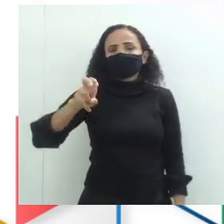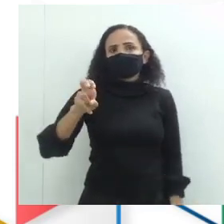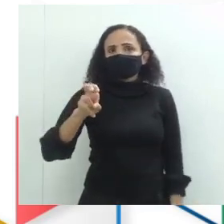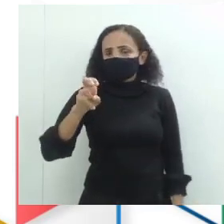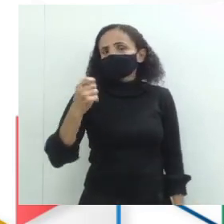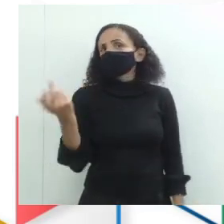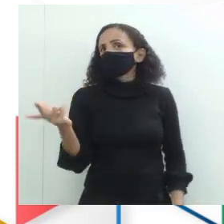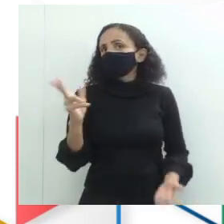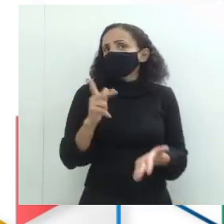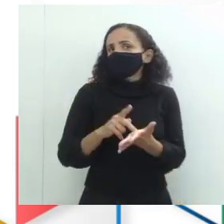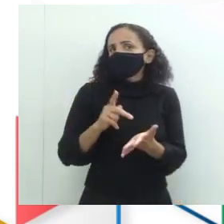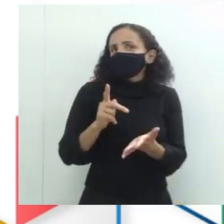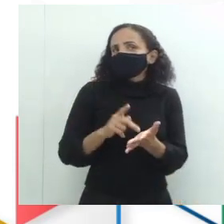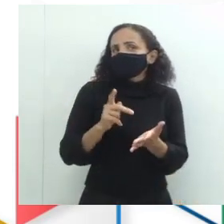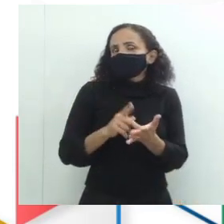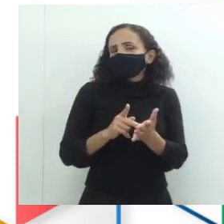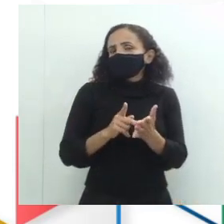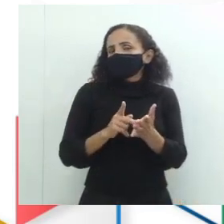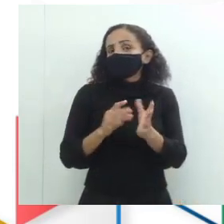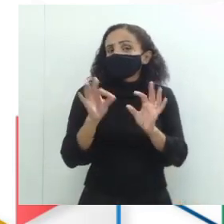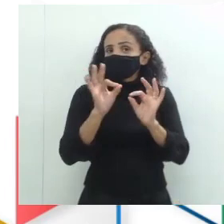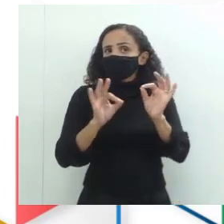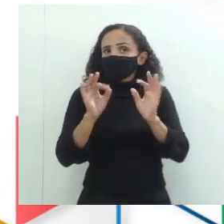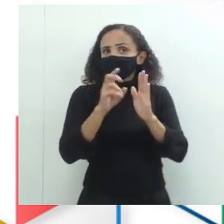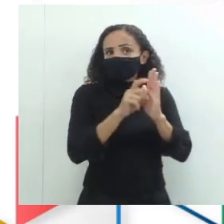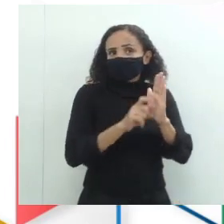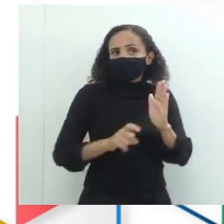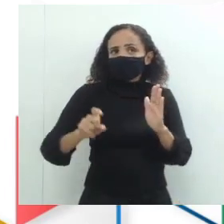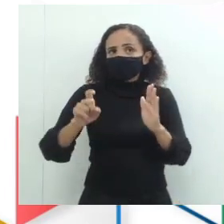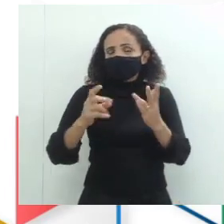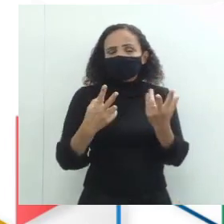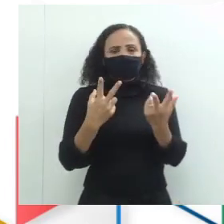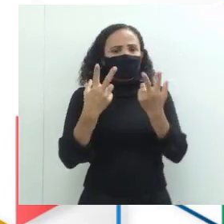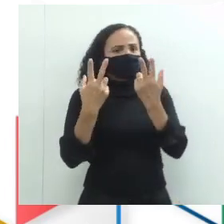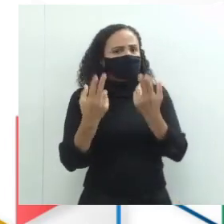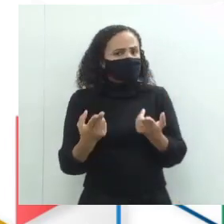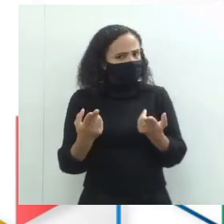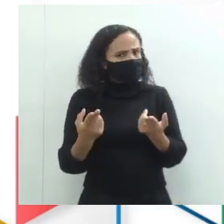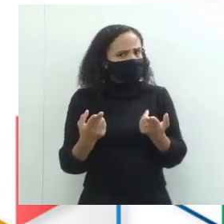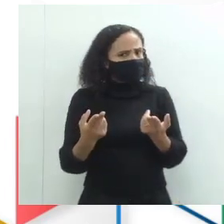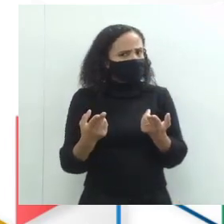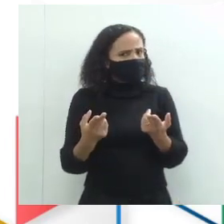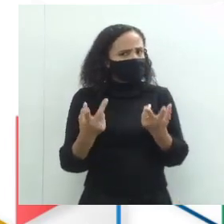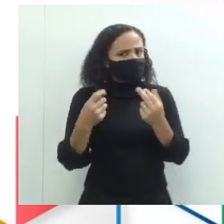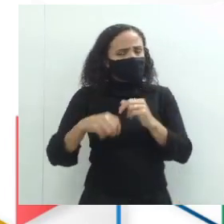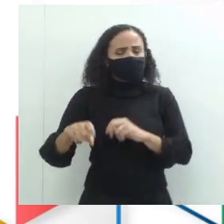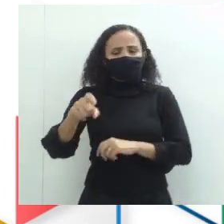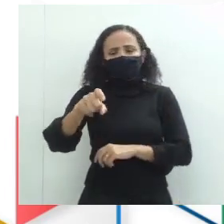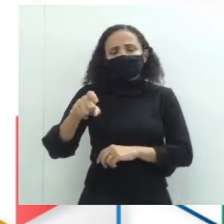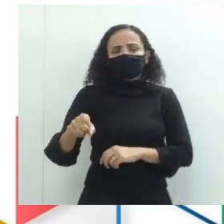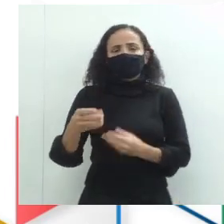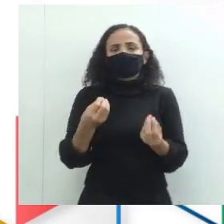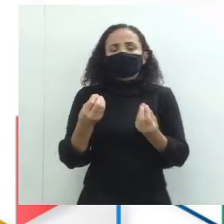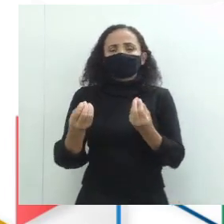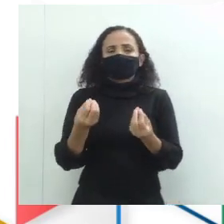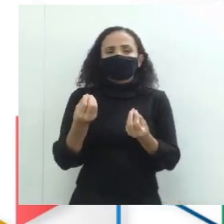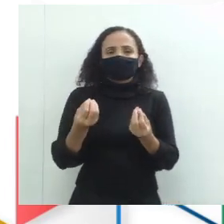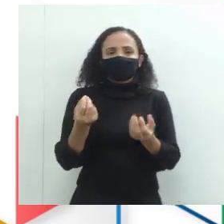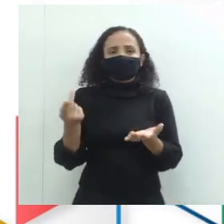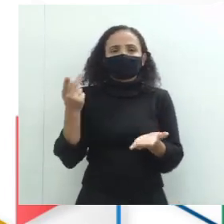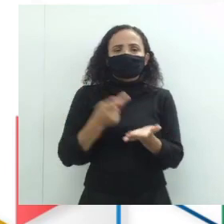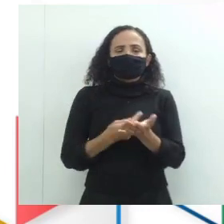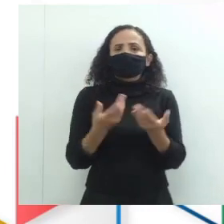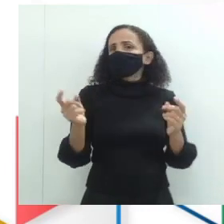é verdade que o item B, x menos 5 igual a 0, ele é equivalente a x igual a menos